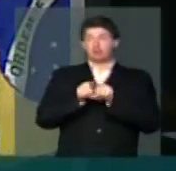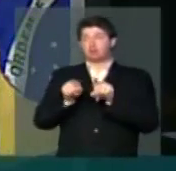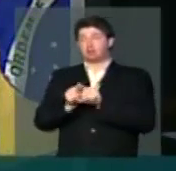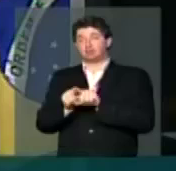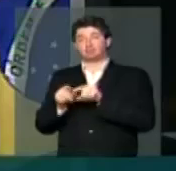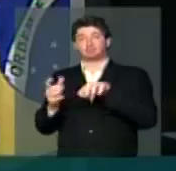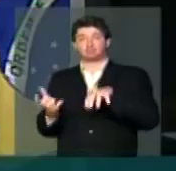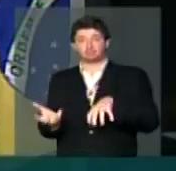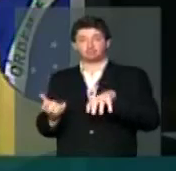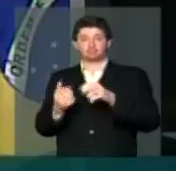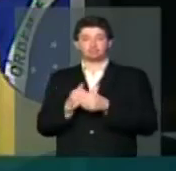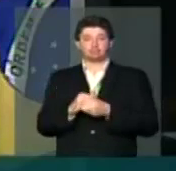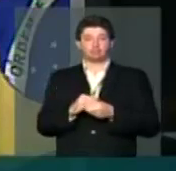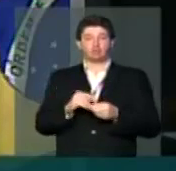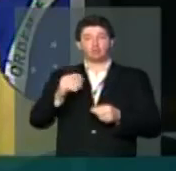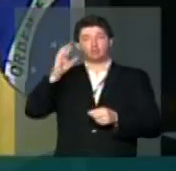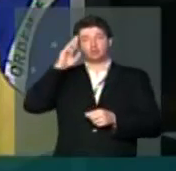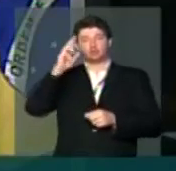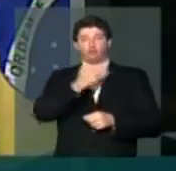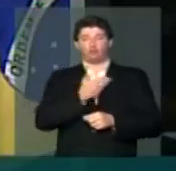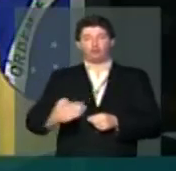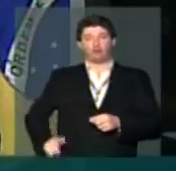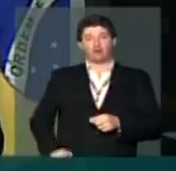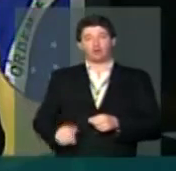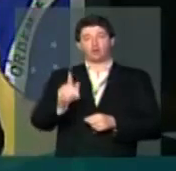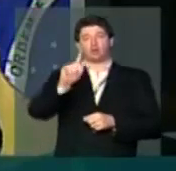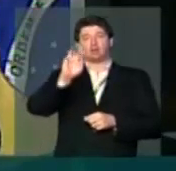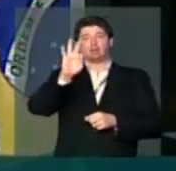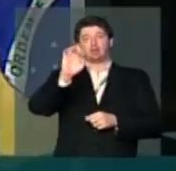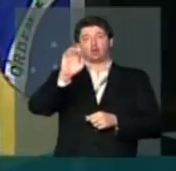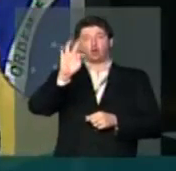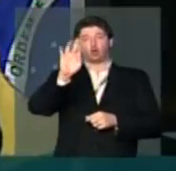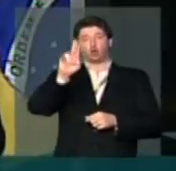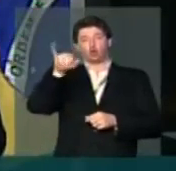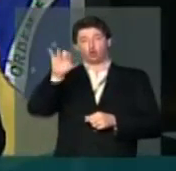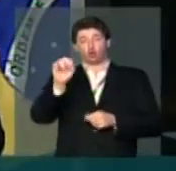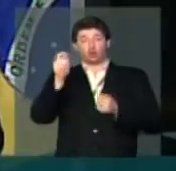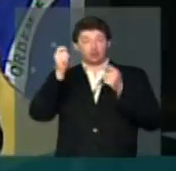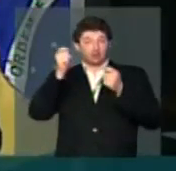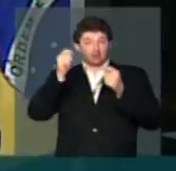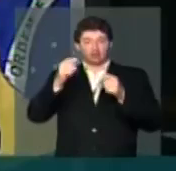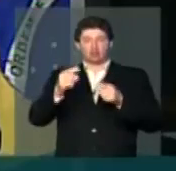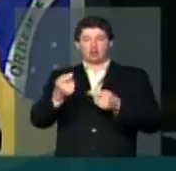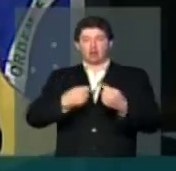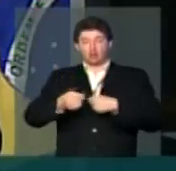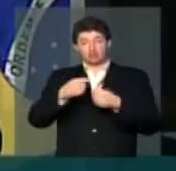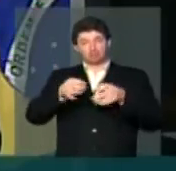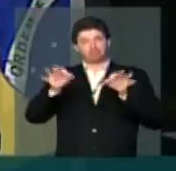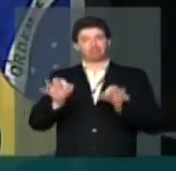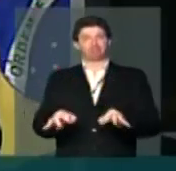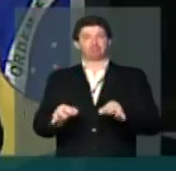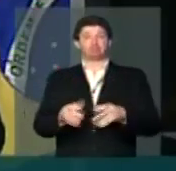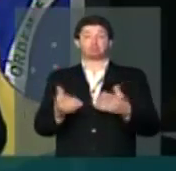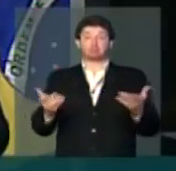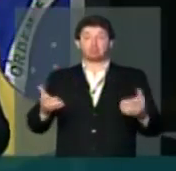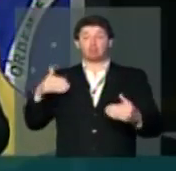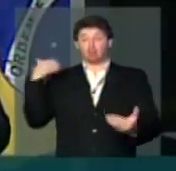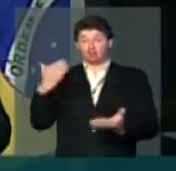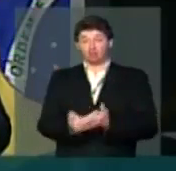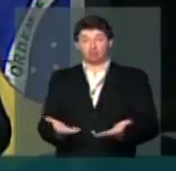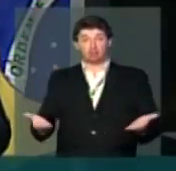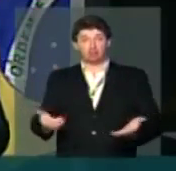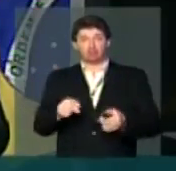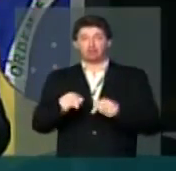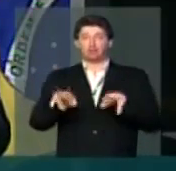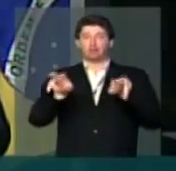então governador Teotônio Vilela Filho, em busca da troca de indicadores e de uma renegociação decente. Pois bem, até hoje esse